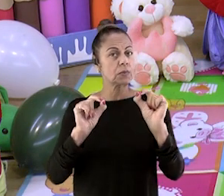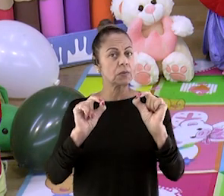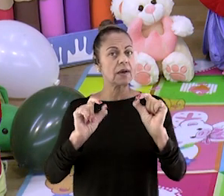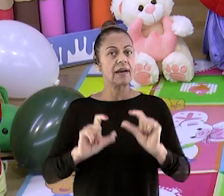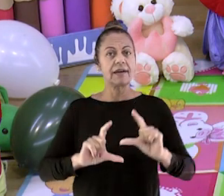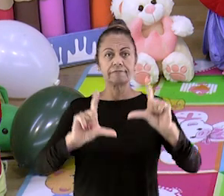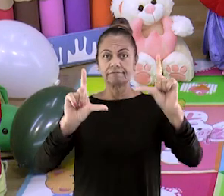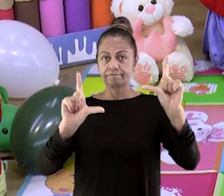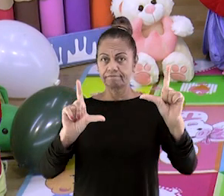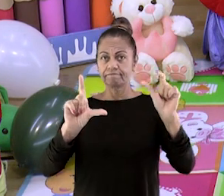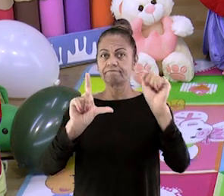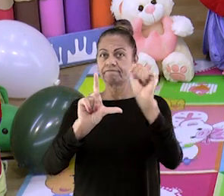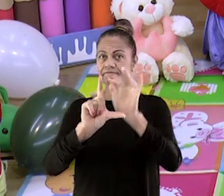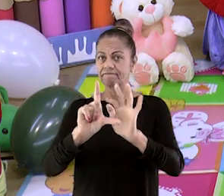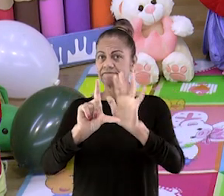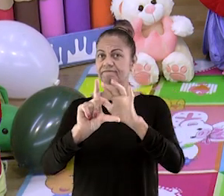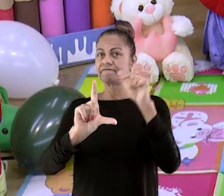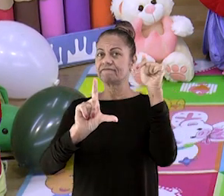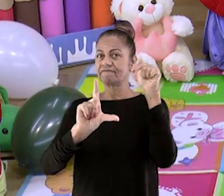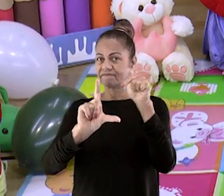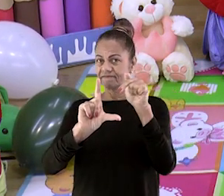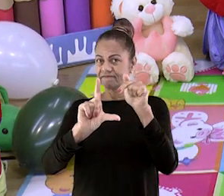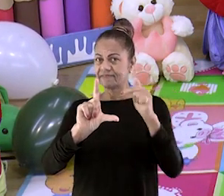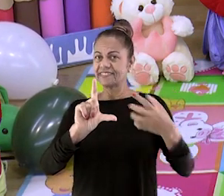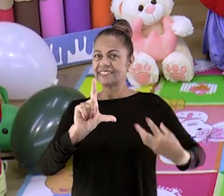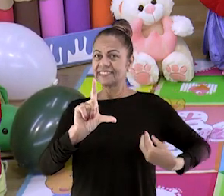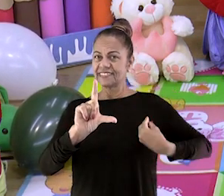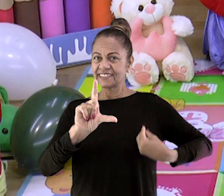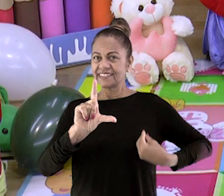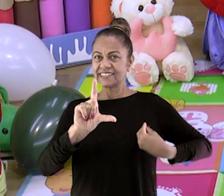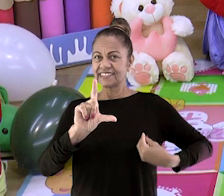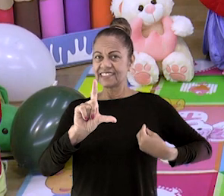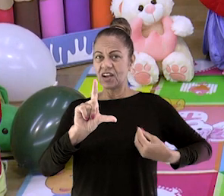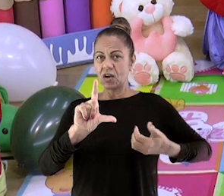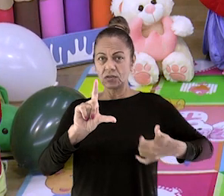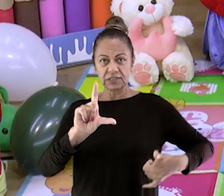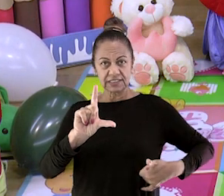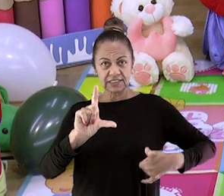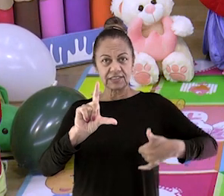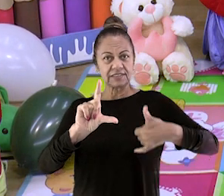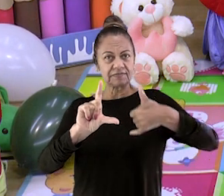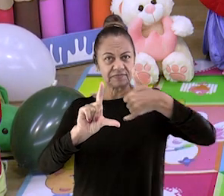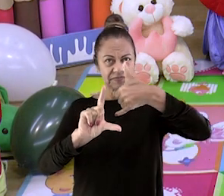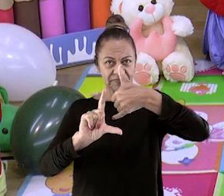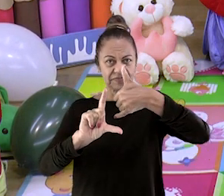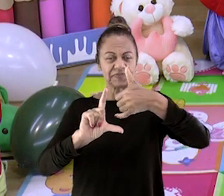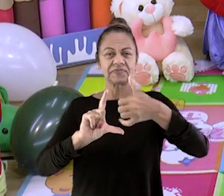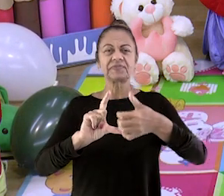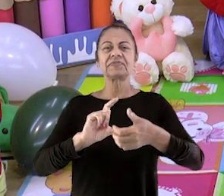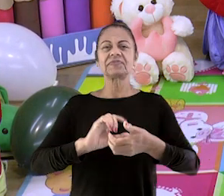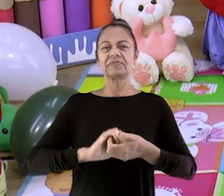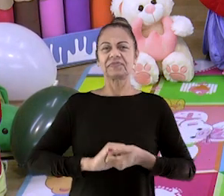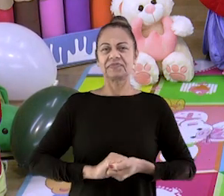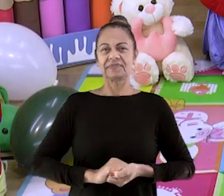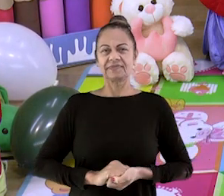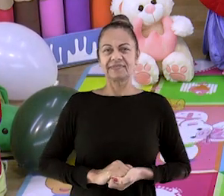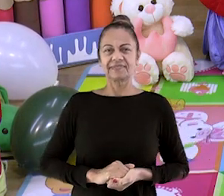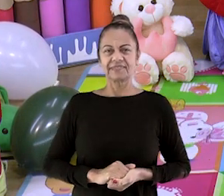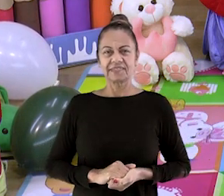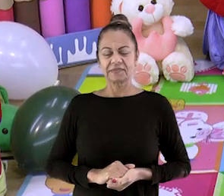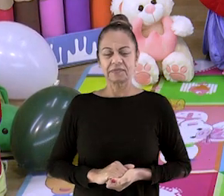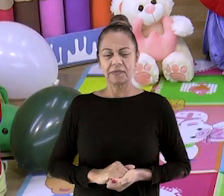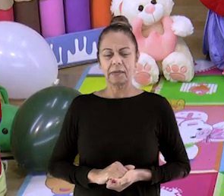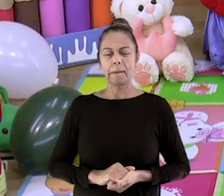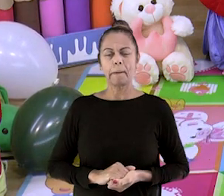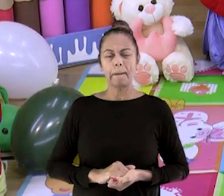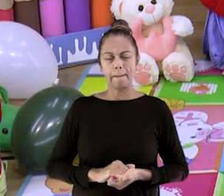aqui na nossa interação para isso é só apontar a câmera do seu celular para